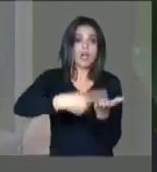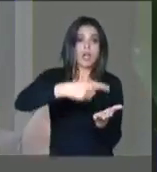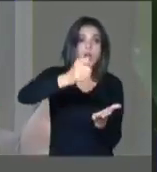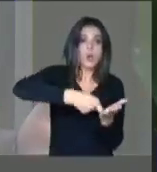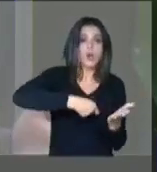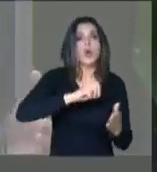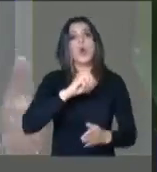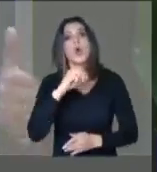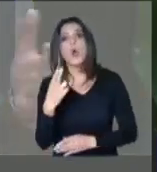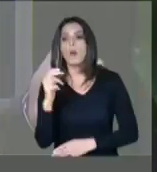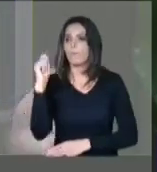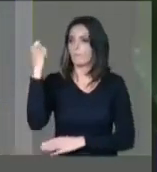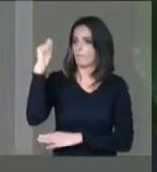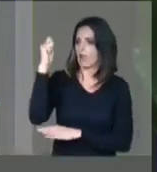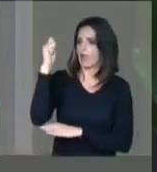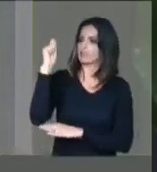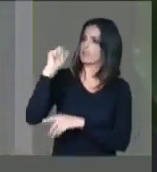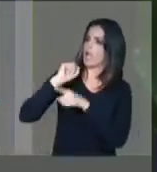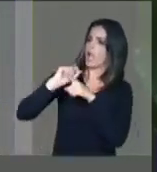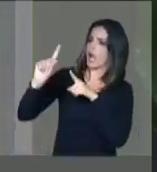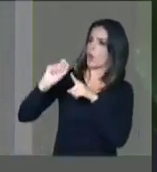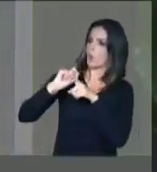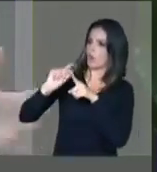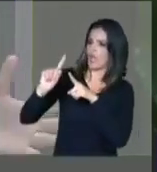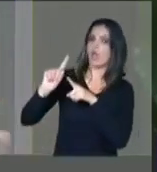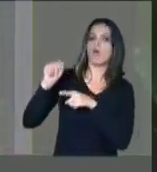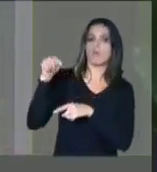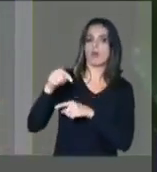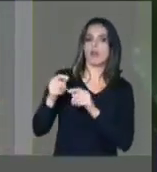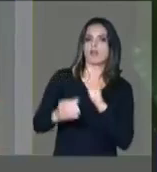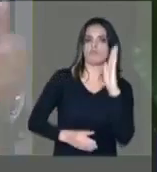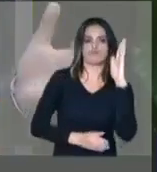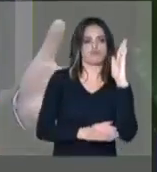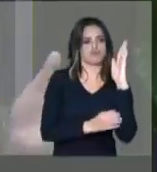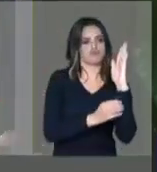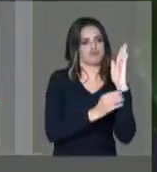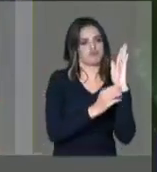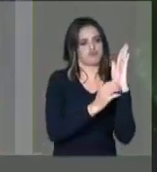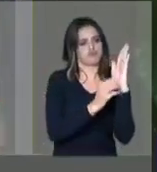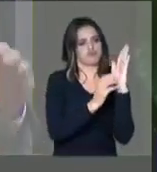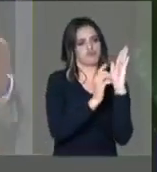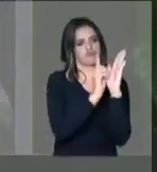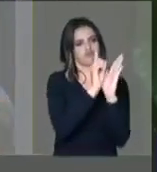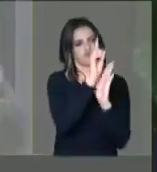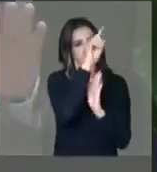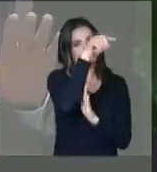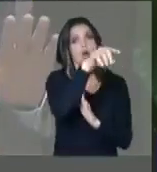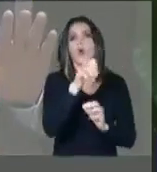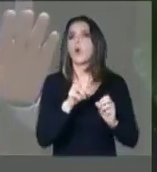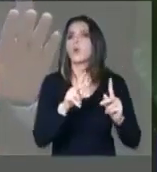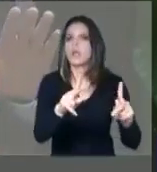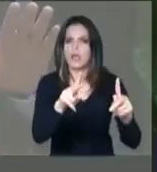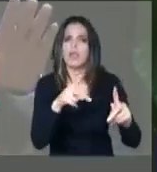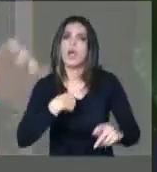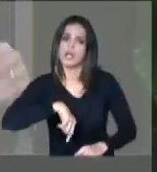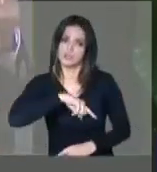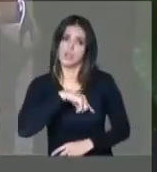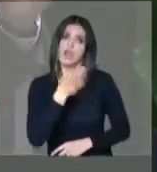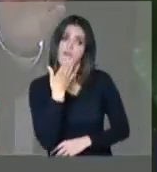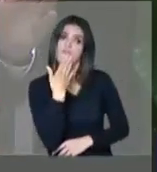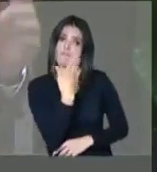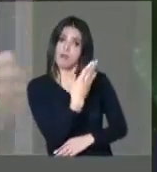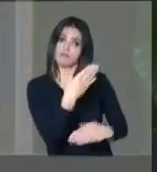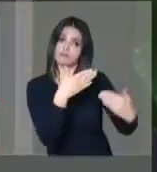uma base para o lançamento de veículos que transportem satélites. Nada contra